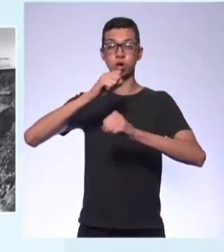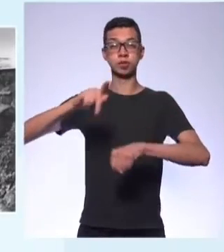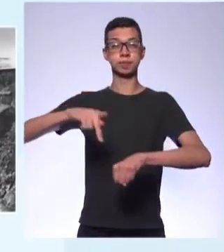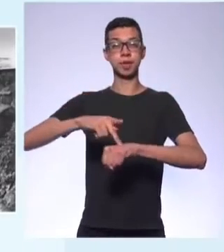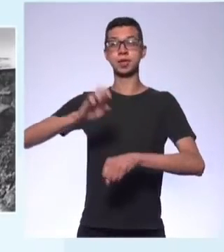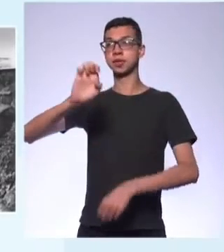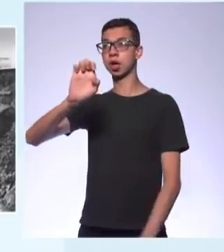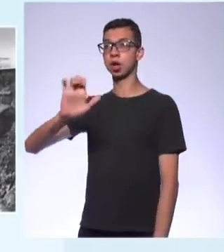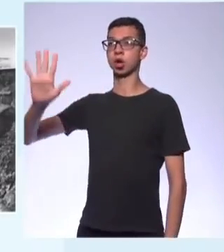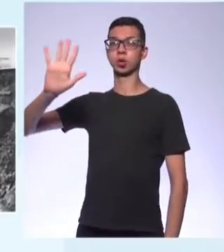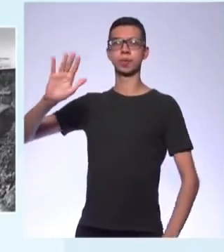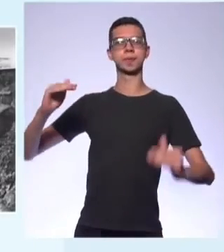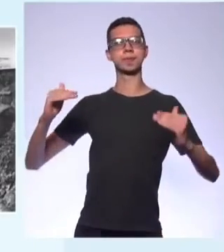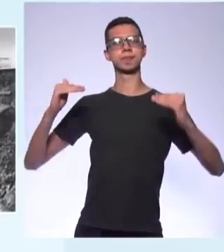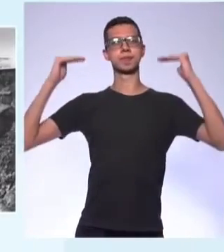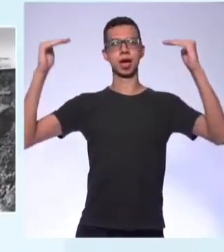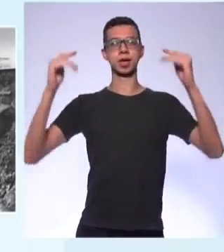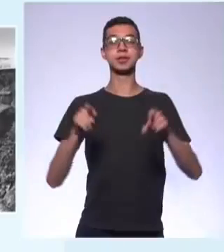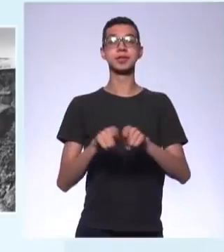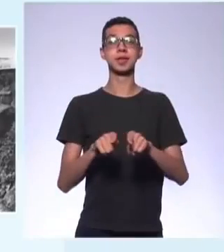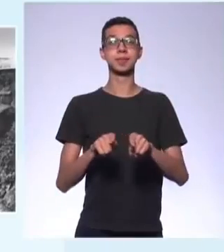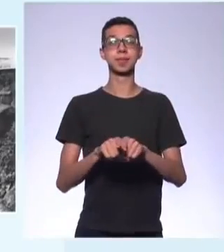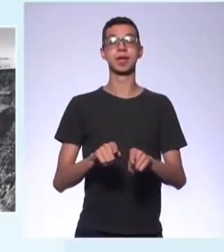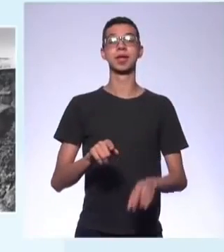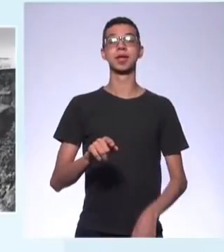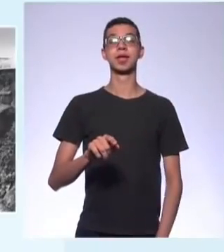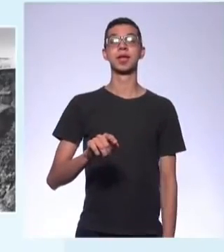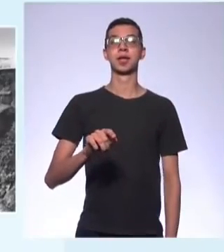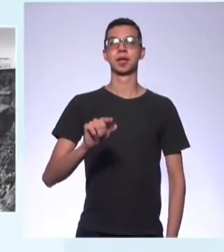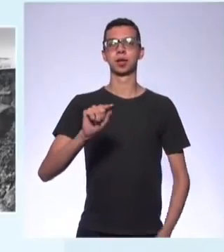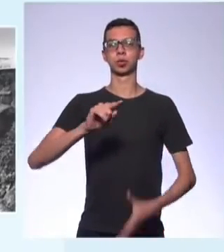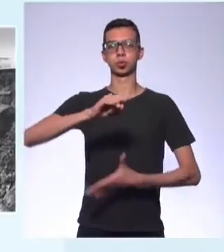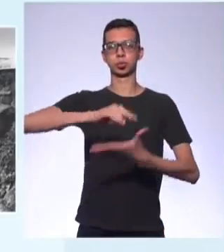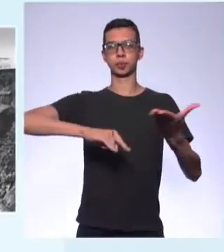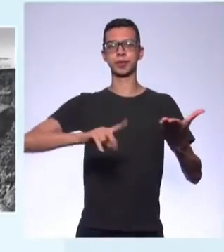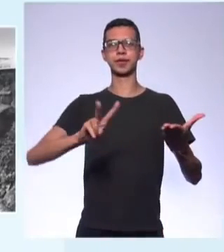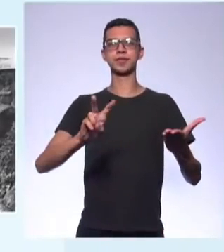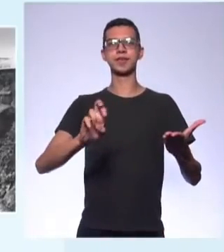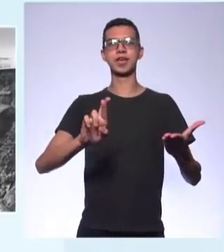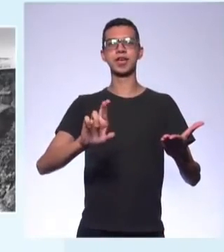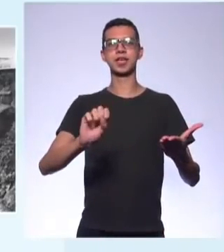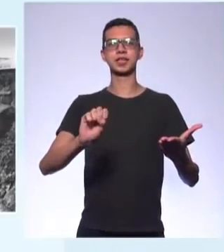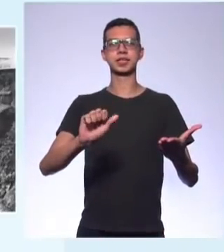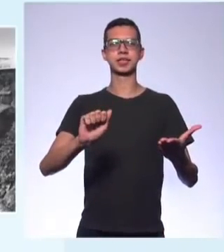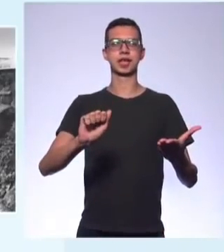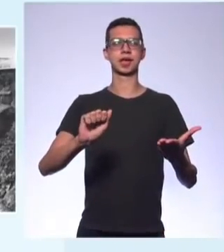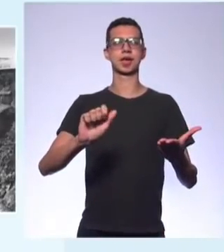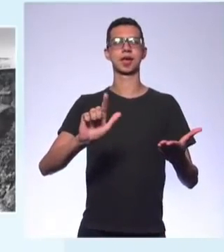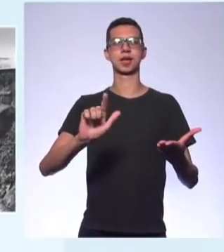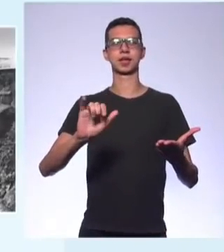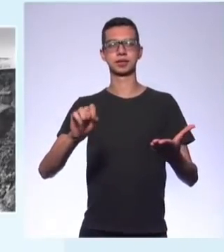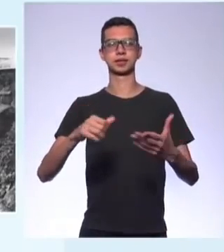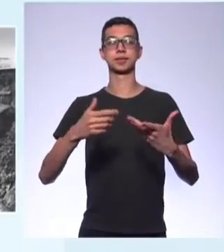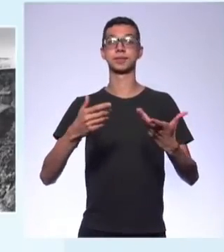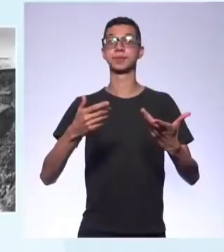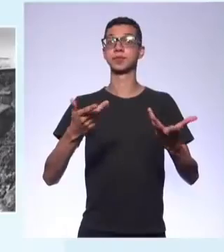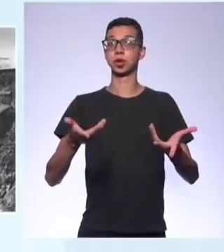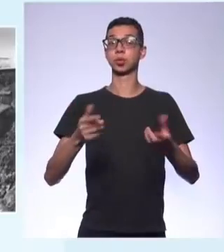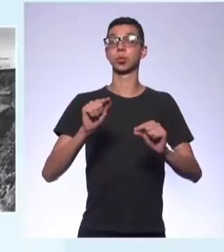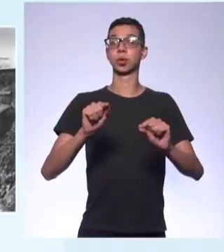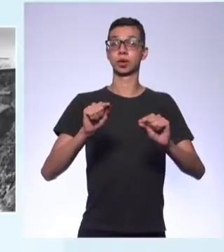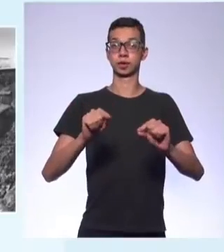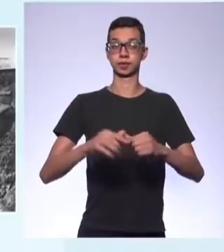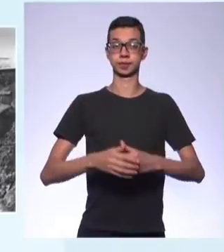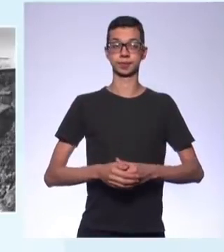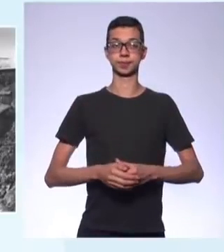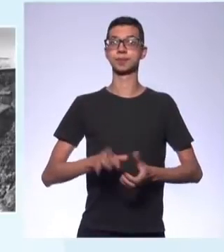as sanções do Tratado de Versailles. Essa sucessão de fatos acirrou o